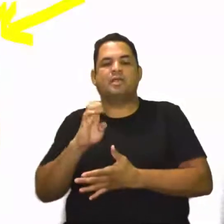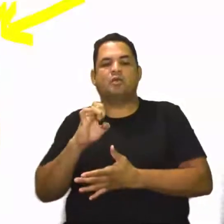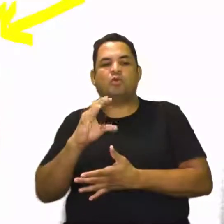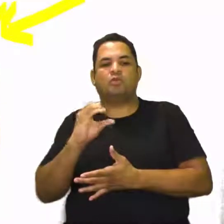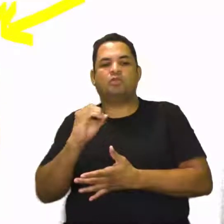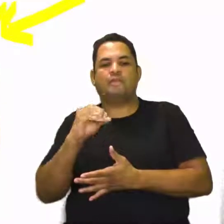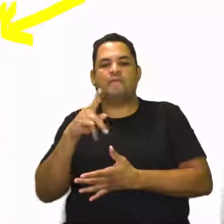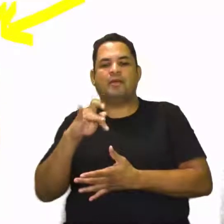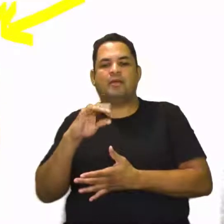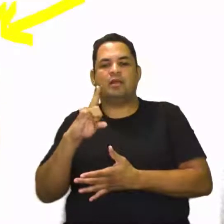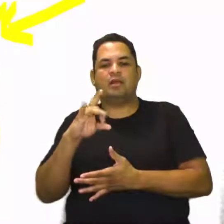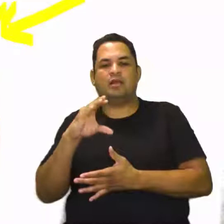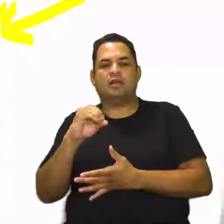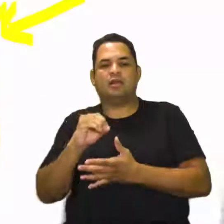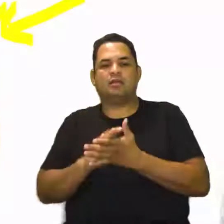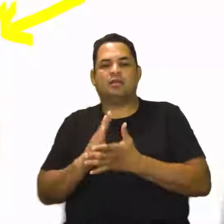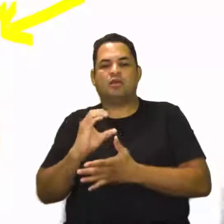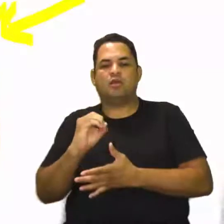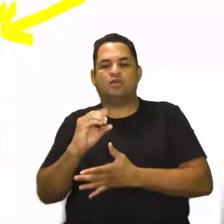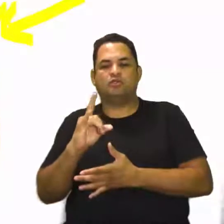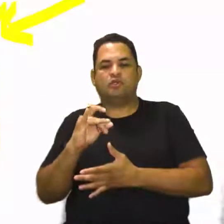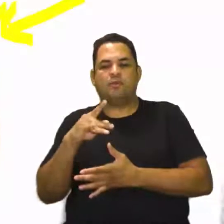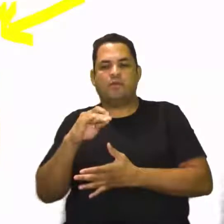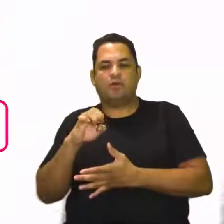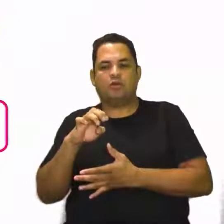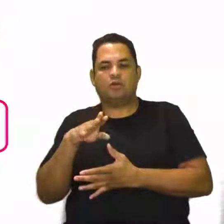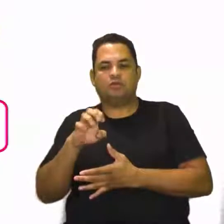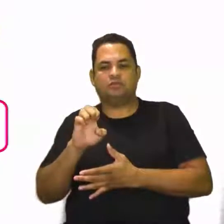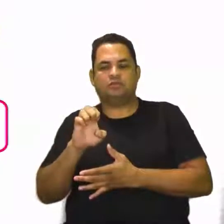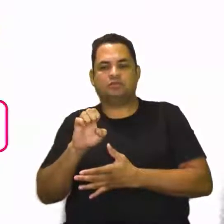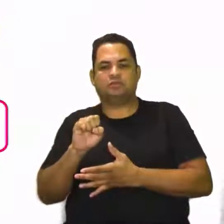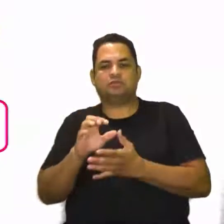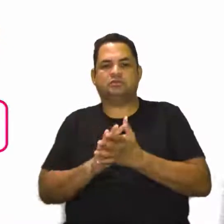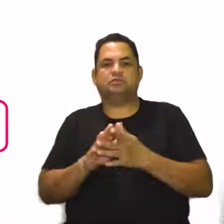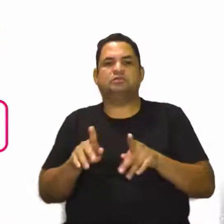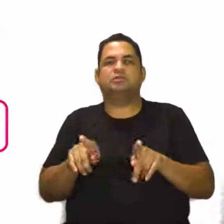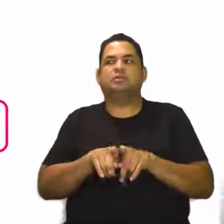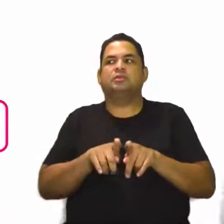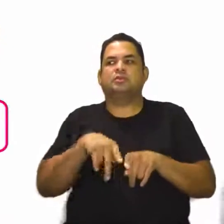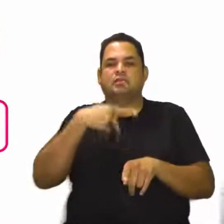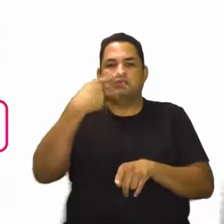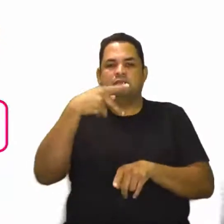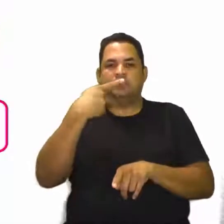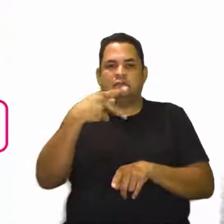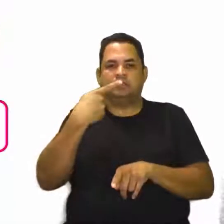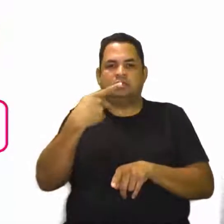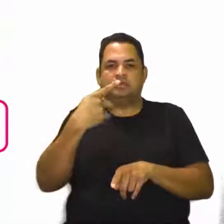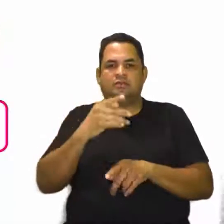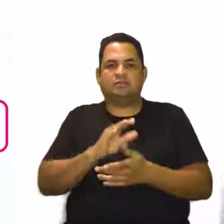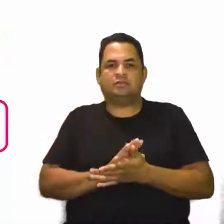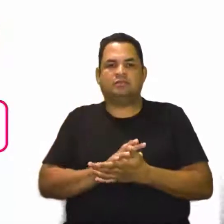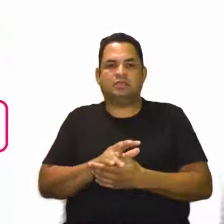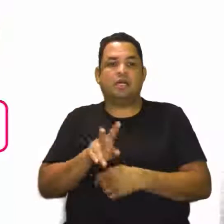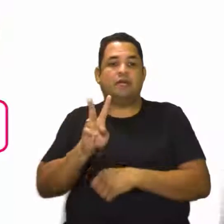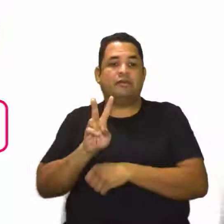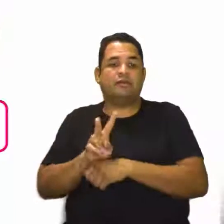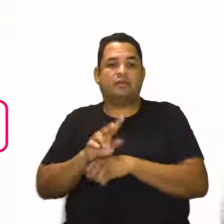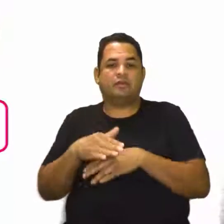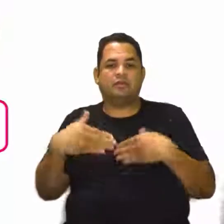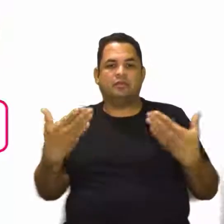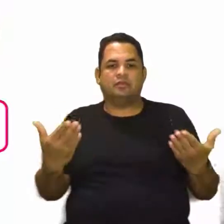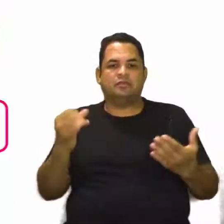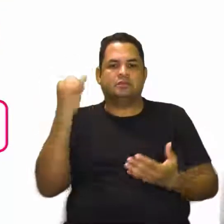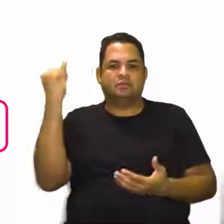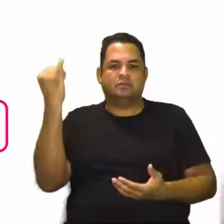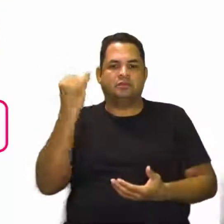a osteoporose. Olha o tanto de doenças aí. Nós também falamos, professora Iris, sobre a prevenção e